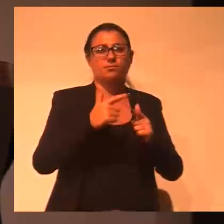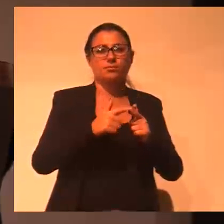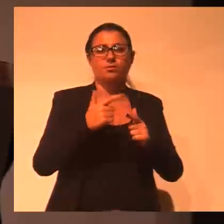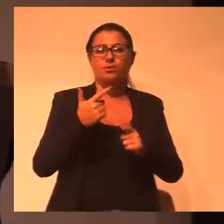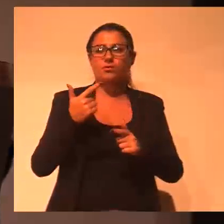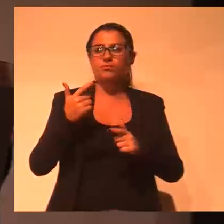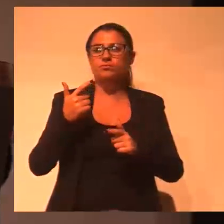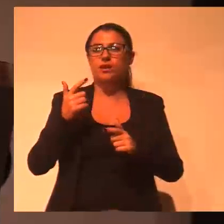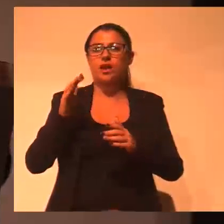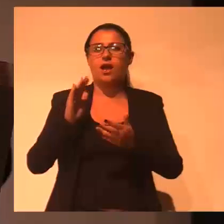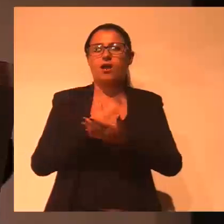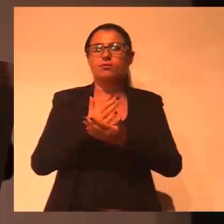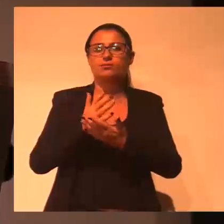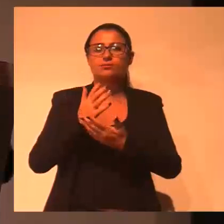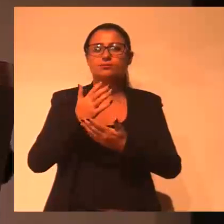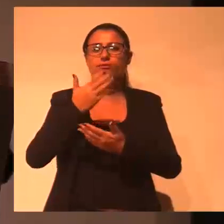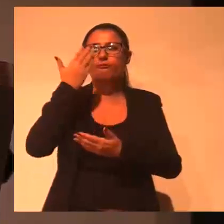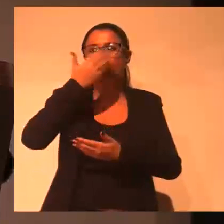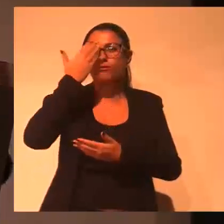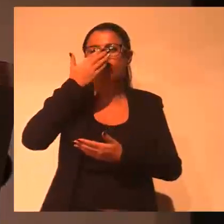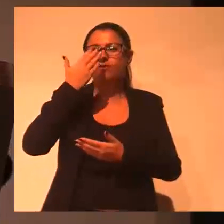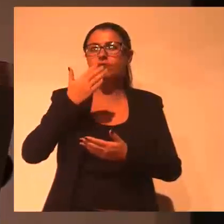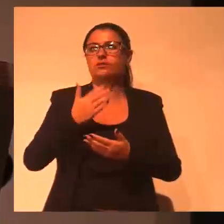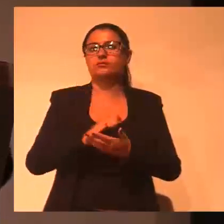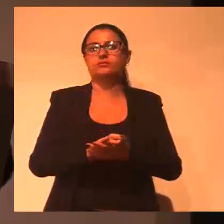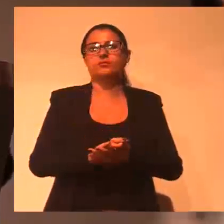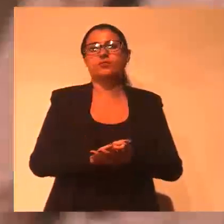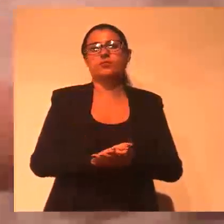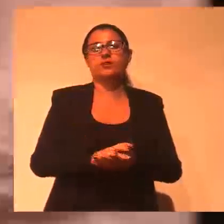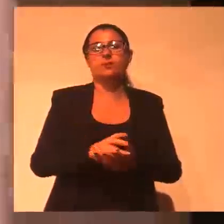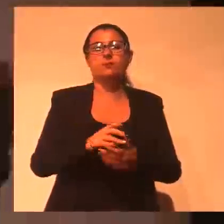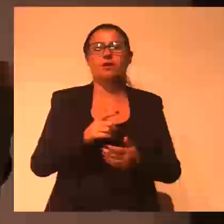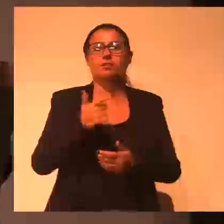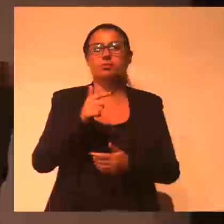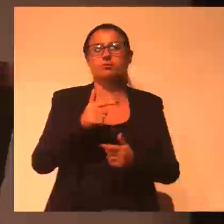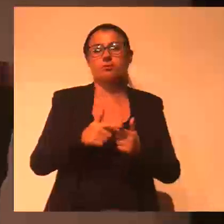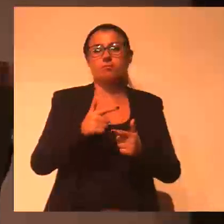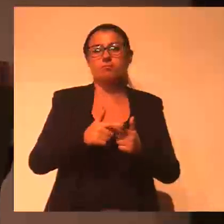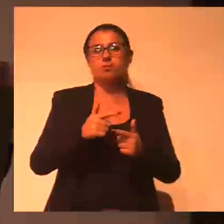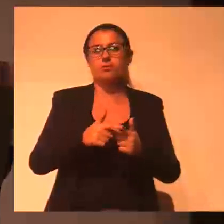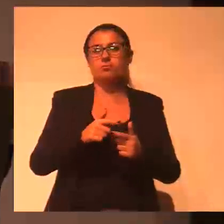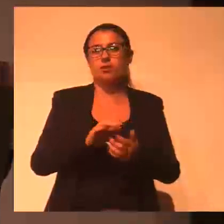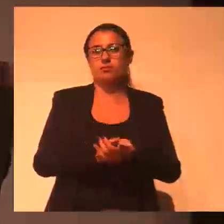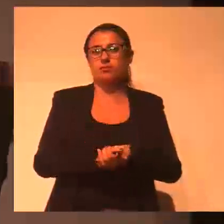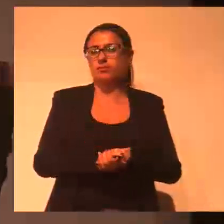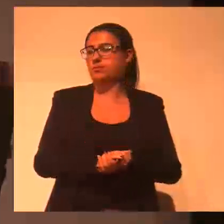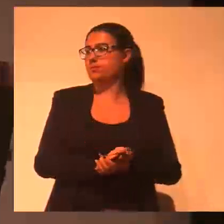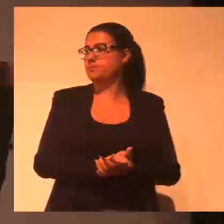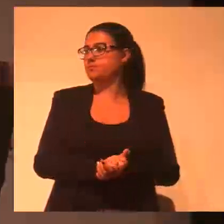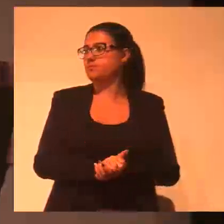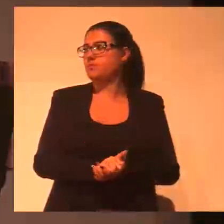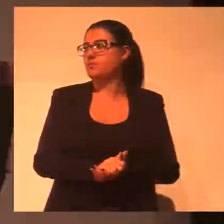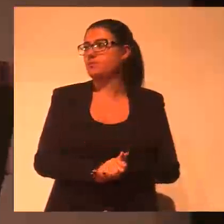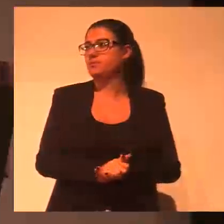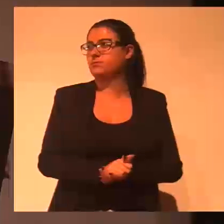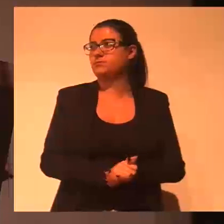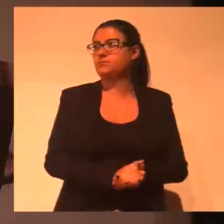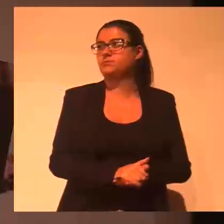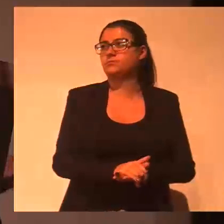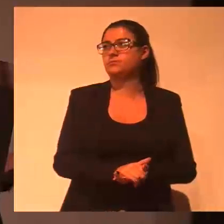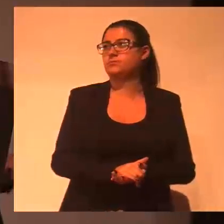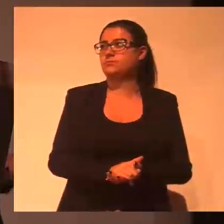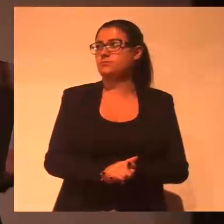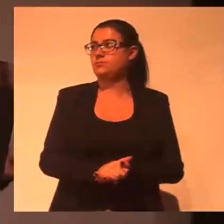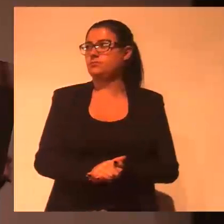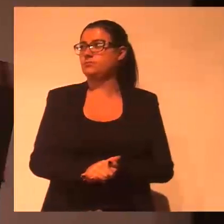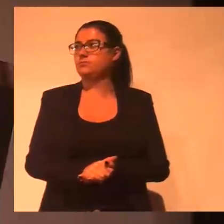acesso, então para que a gente não haja nenhum problema aí dentro da comissão. Vereadora Flávia, concede-me também uma pequena parte.